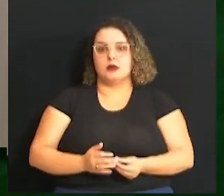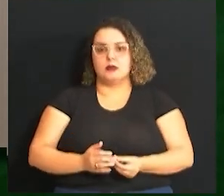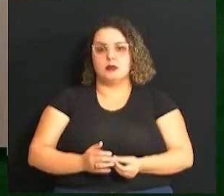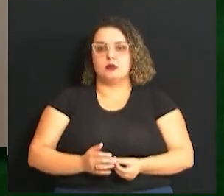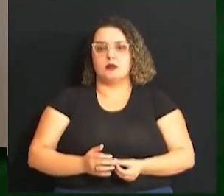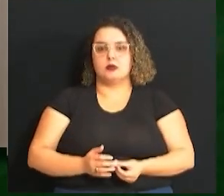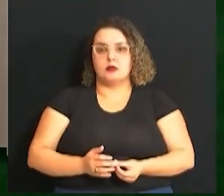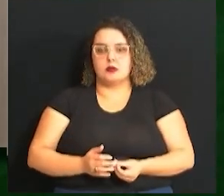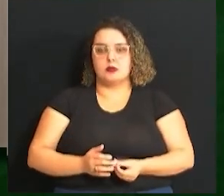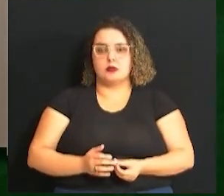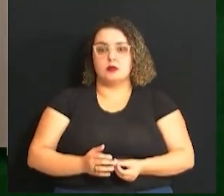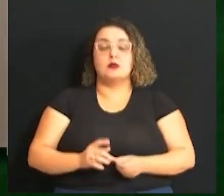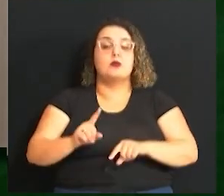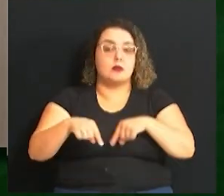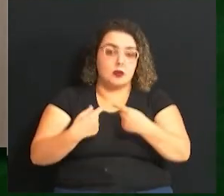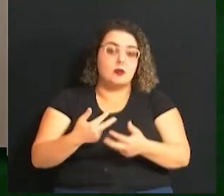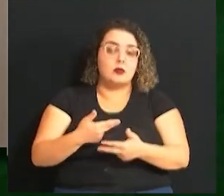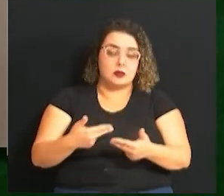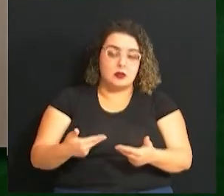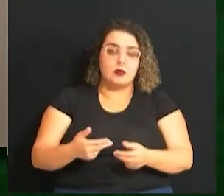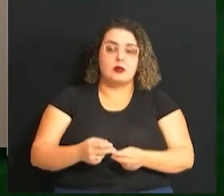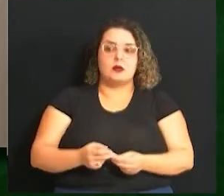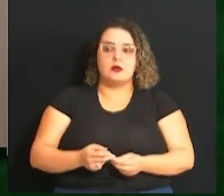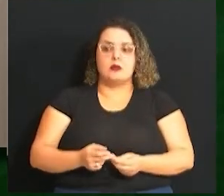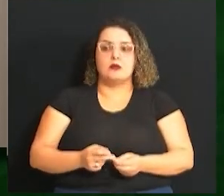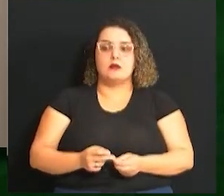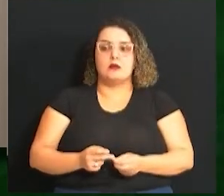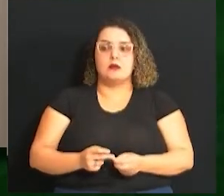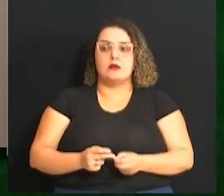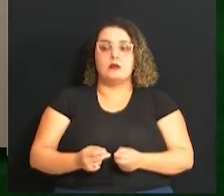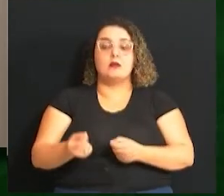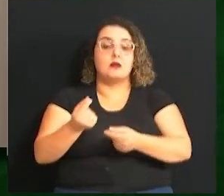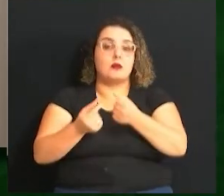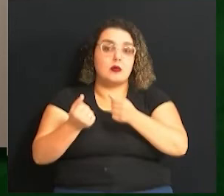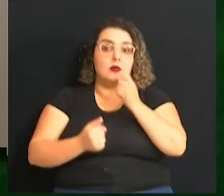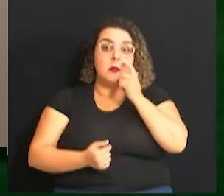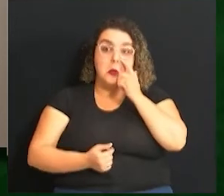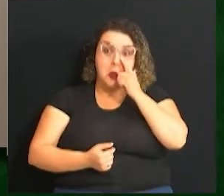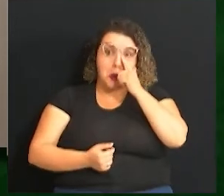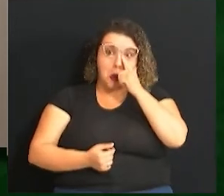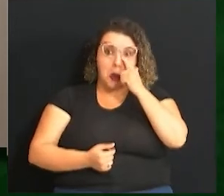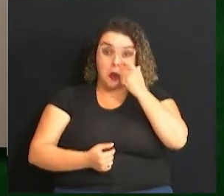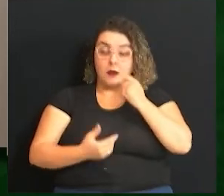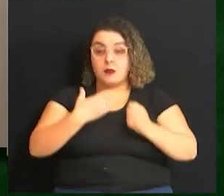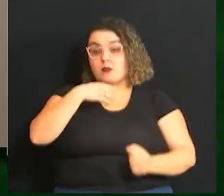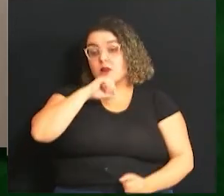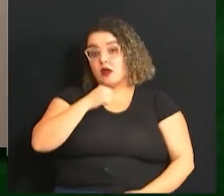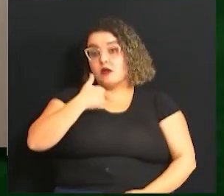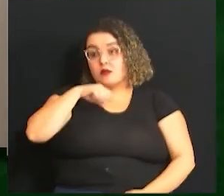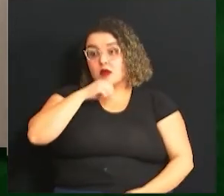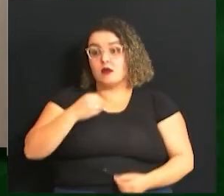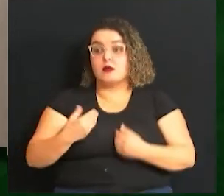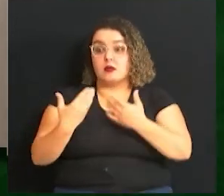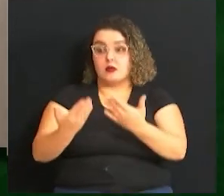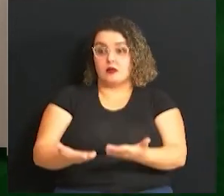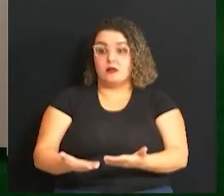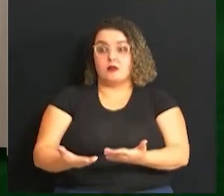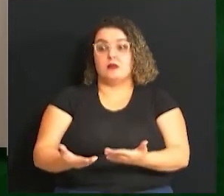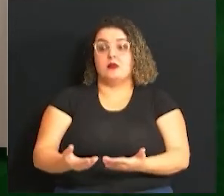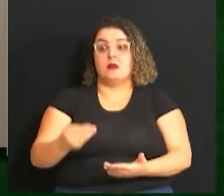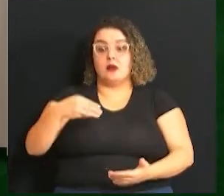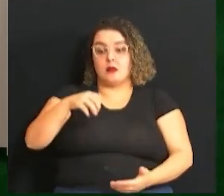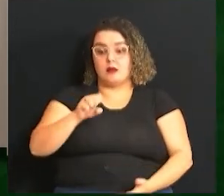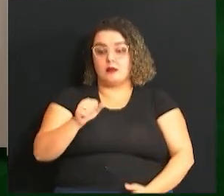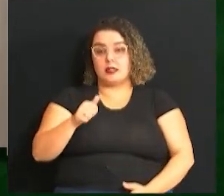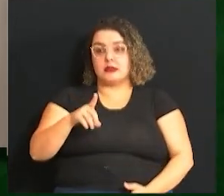prática. E outra questão relativa ao valor é assim, muitos pais falam, eu ofereço a mesada para o meu